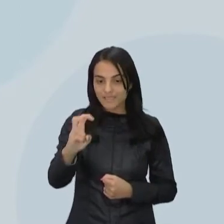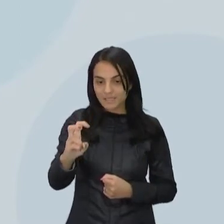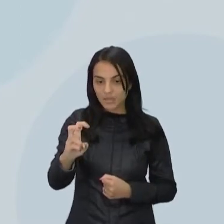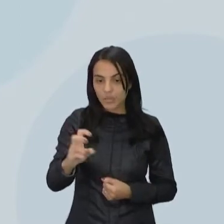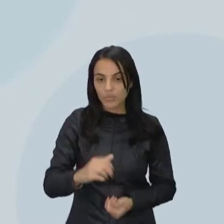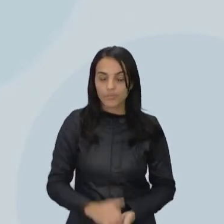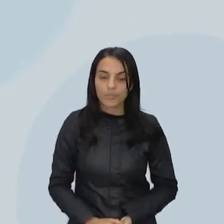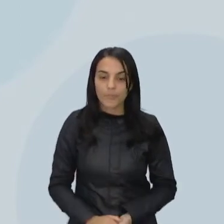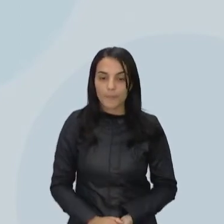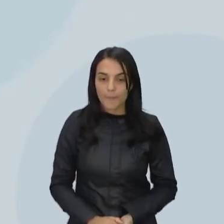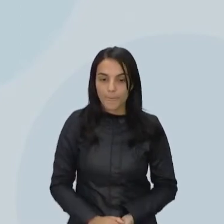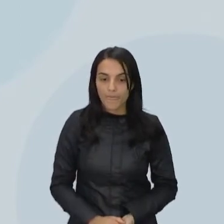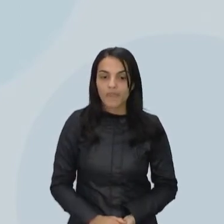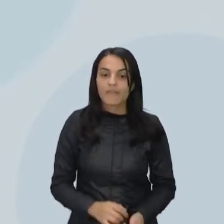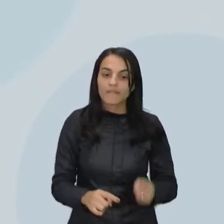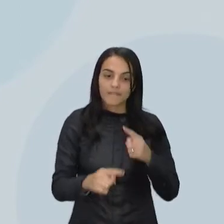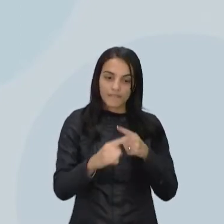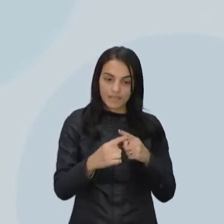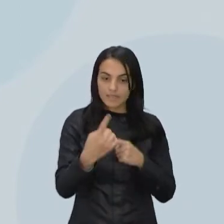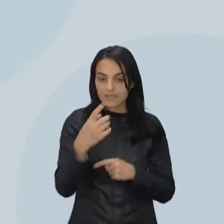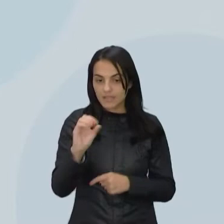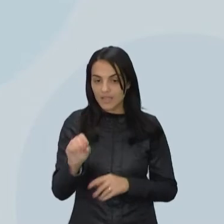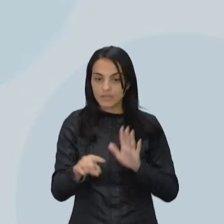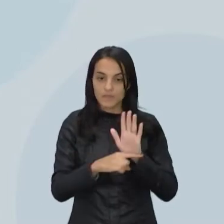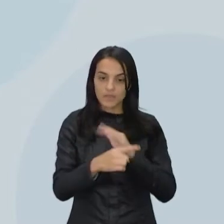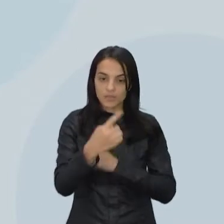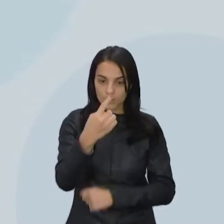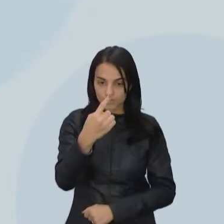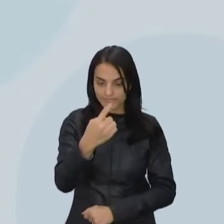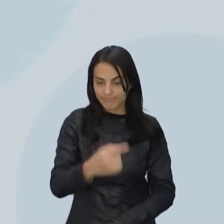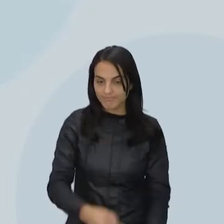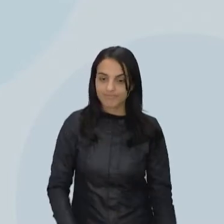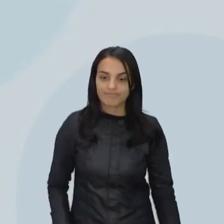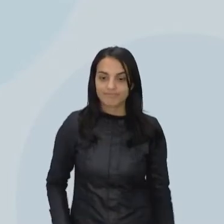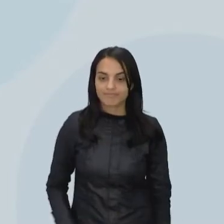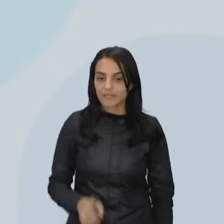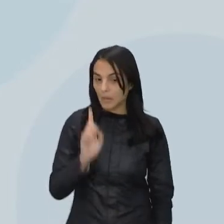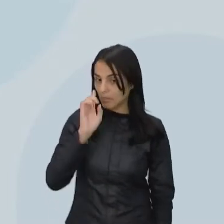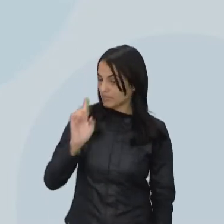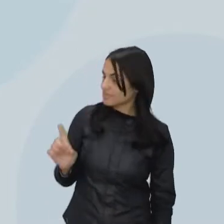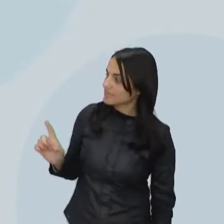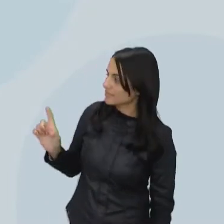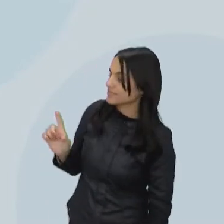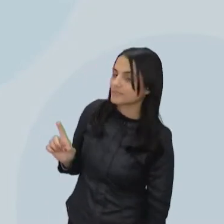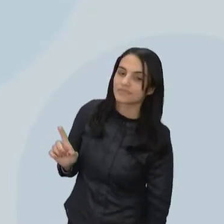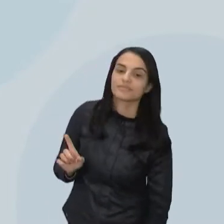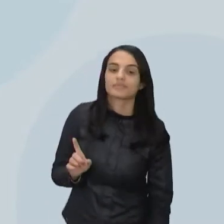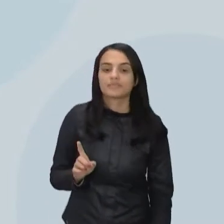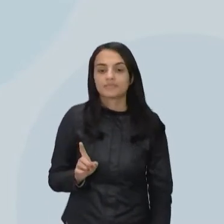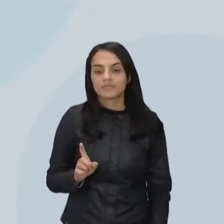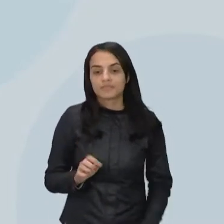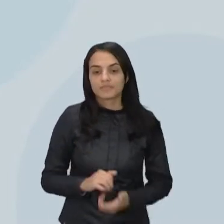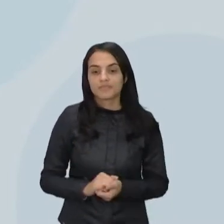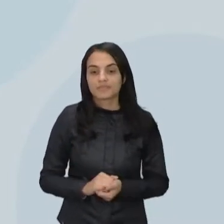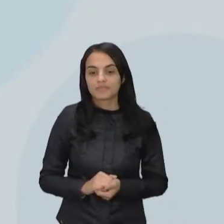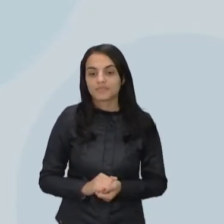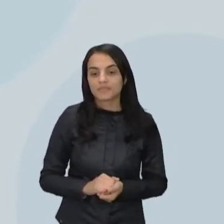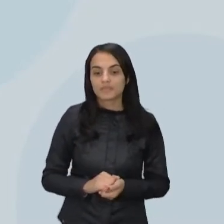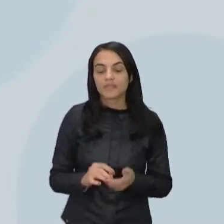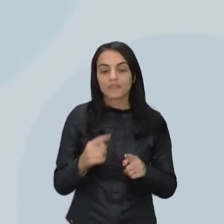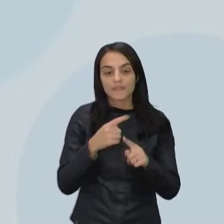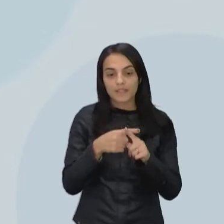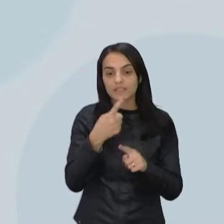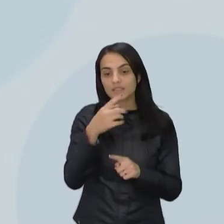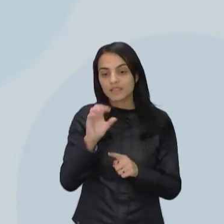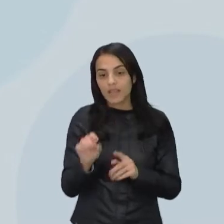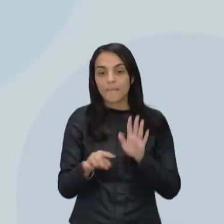0,5 vezes 10 a menos 1, não é verdade? E aí, 0,5 vezes 10 a